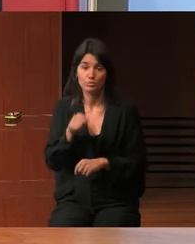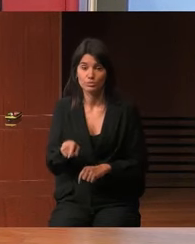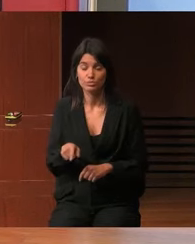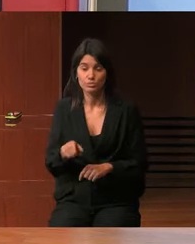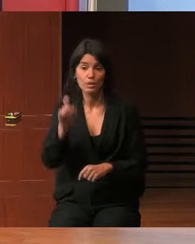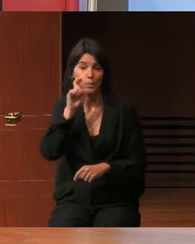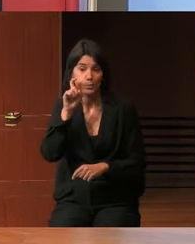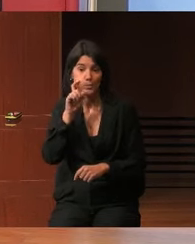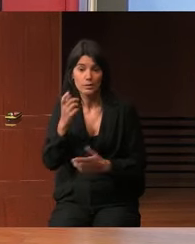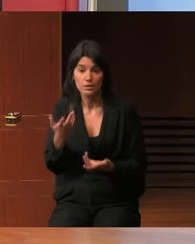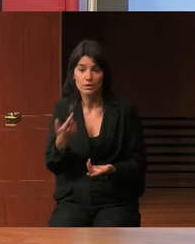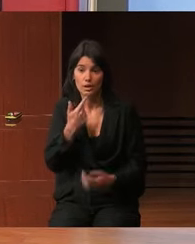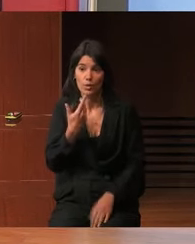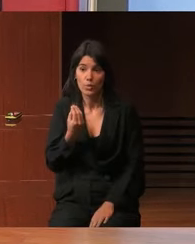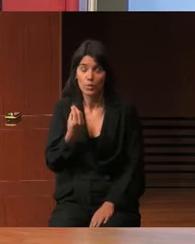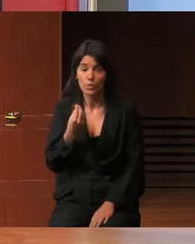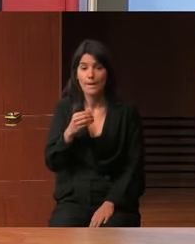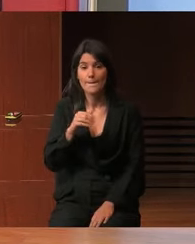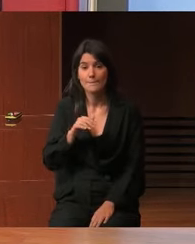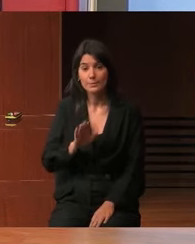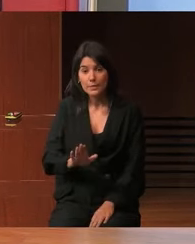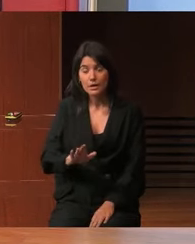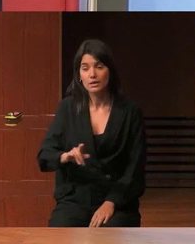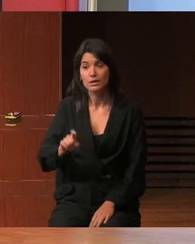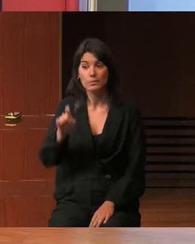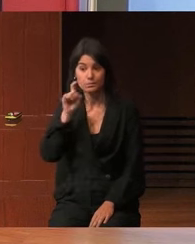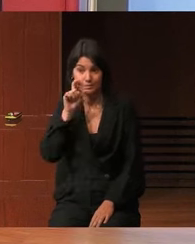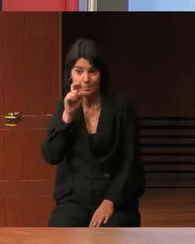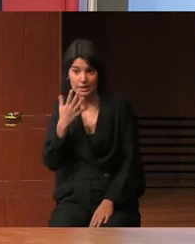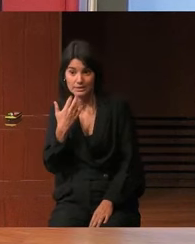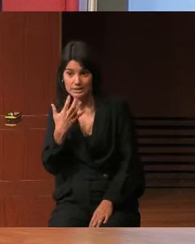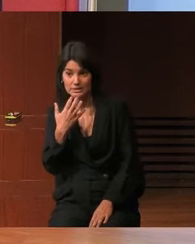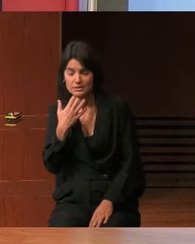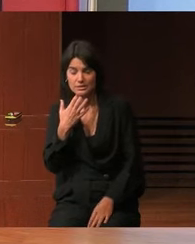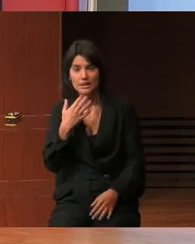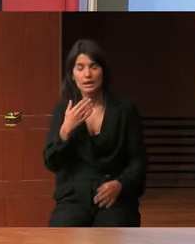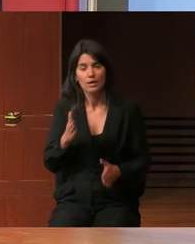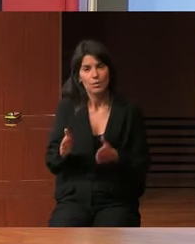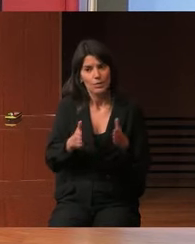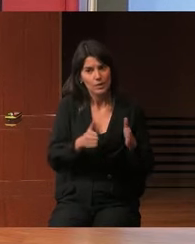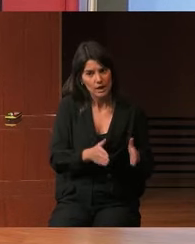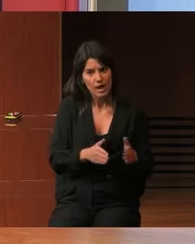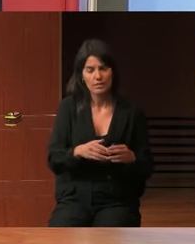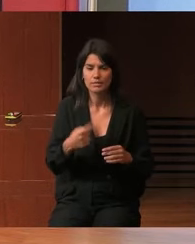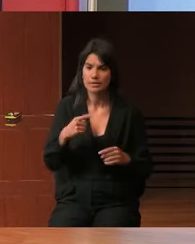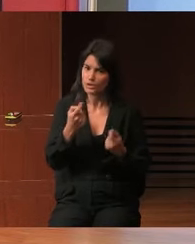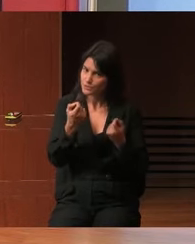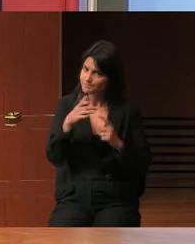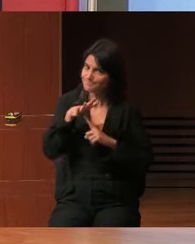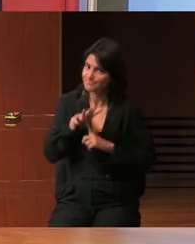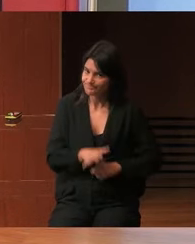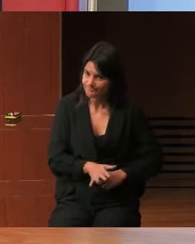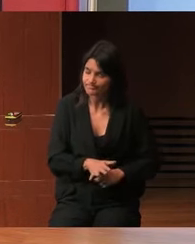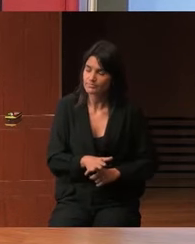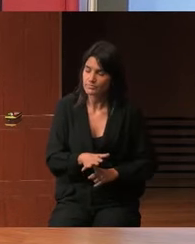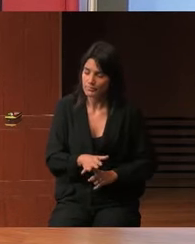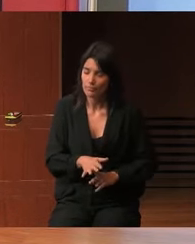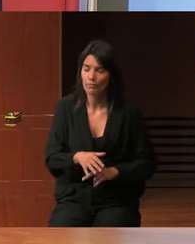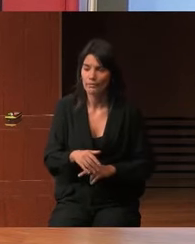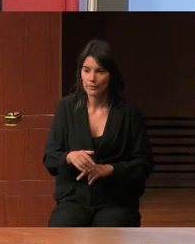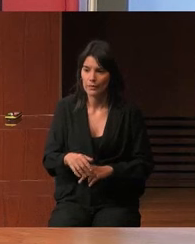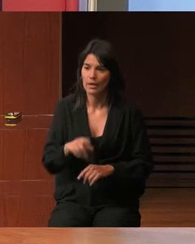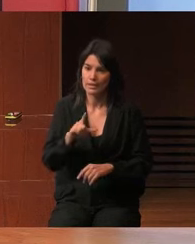protetora, mas ao mesmo tempo, nesta atitude protetora, há ali por detrás uma atitude repressiva e uma atitude